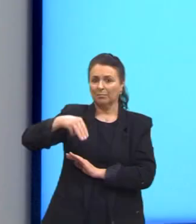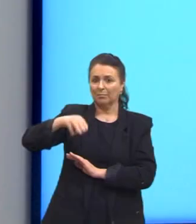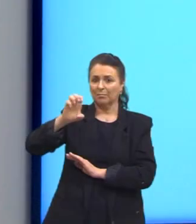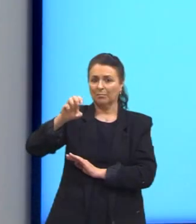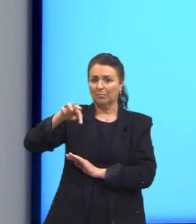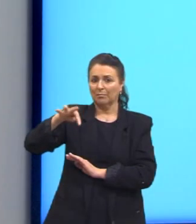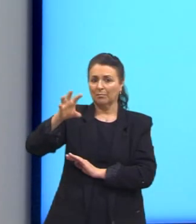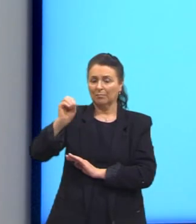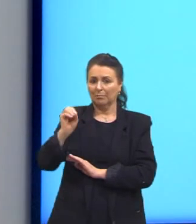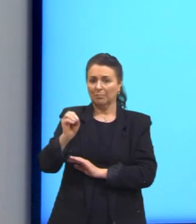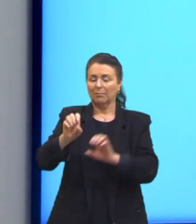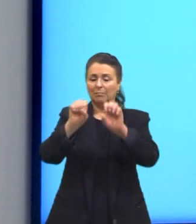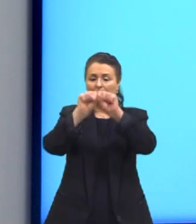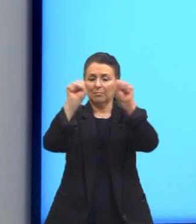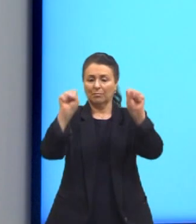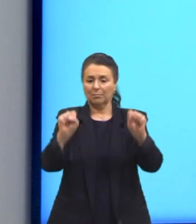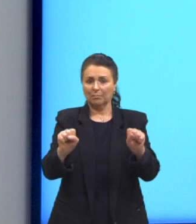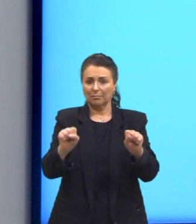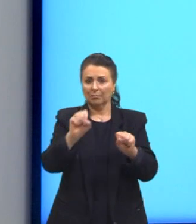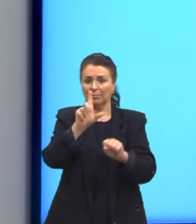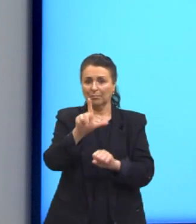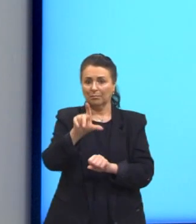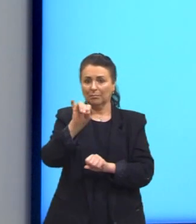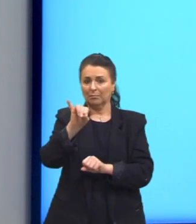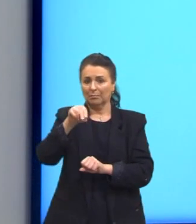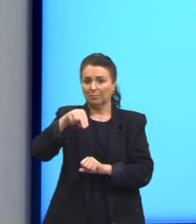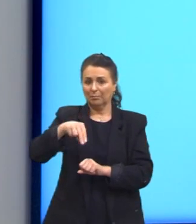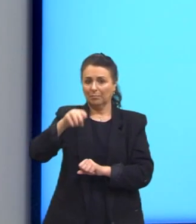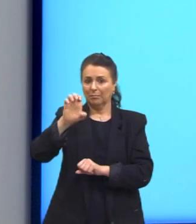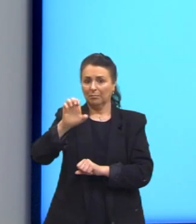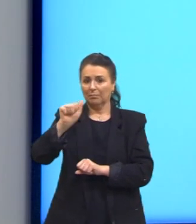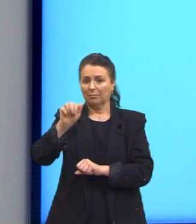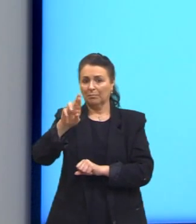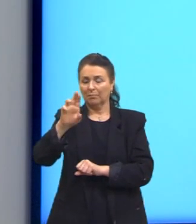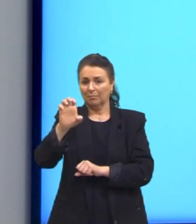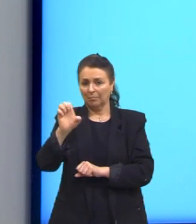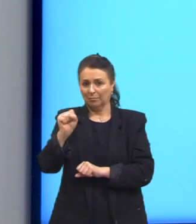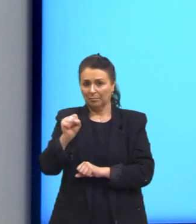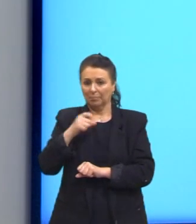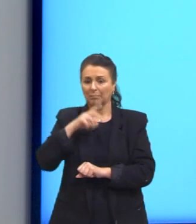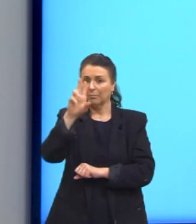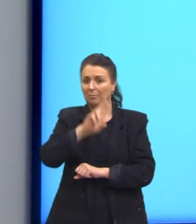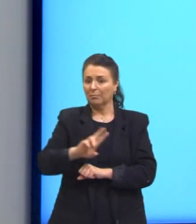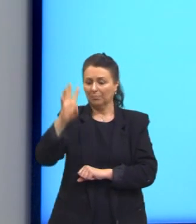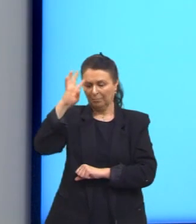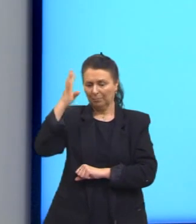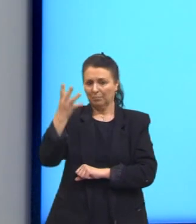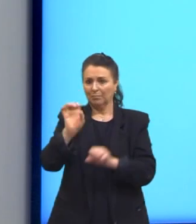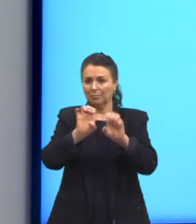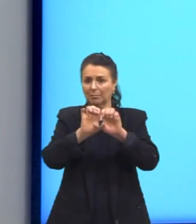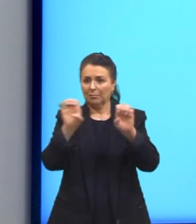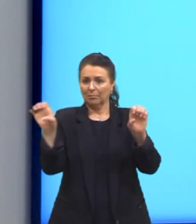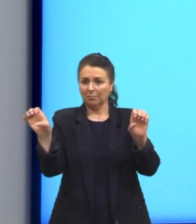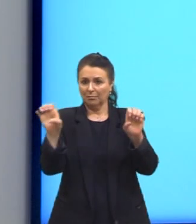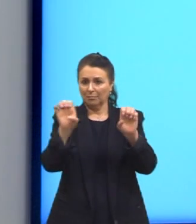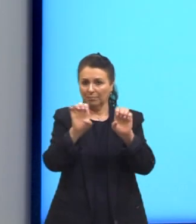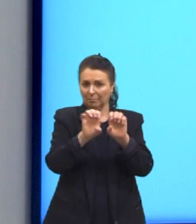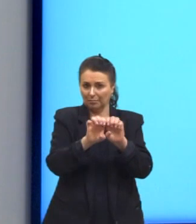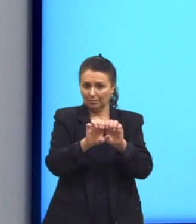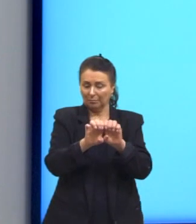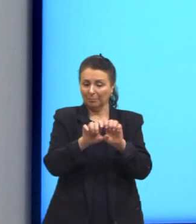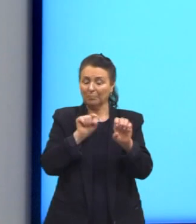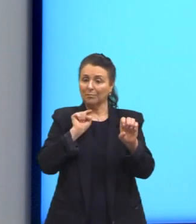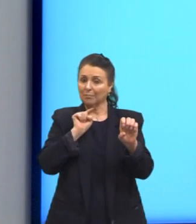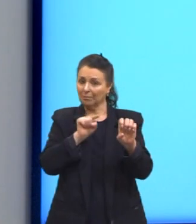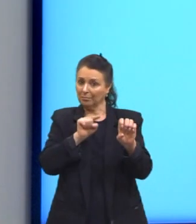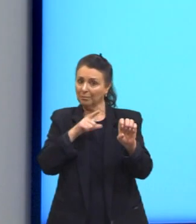Aqui, gente, os sistemas lineares, eles são utilizados para resolver as equações, tá? Sendo que essas equações,